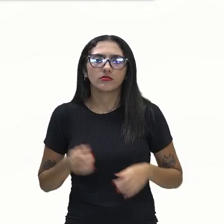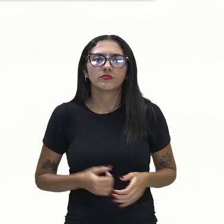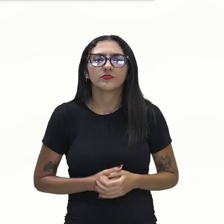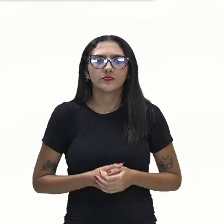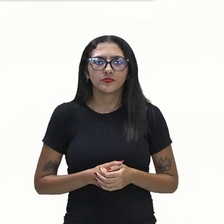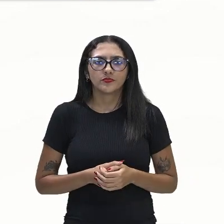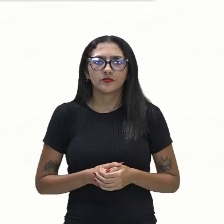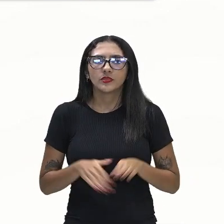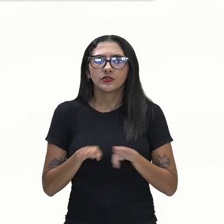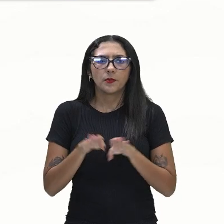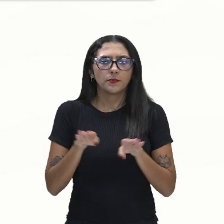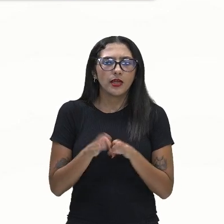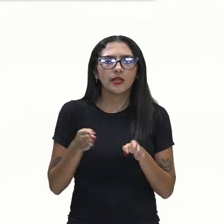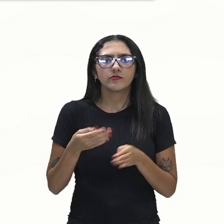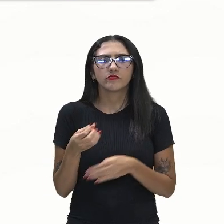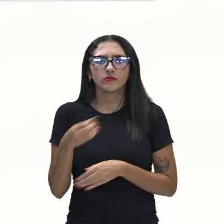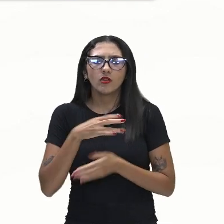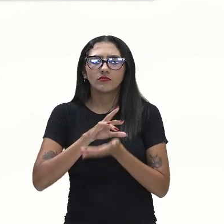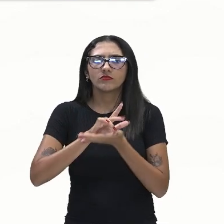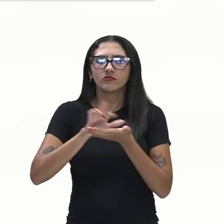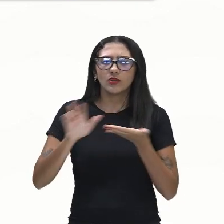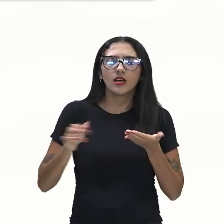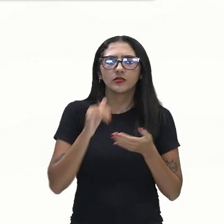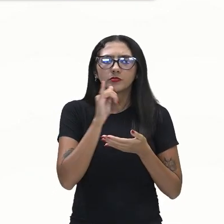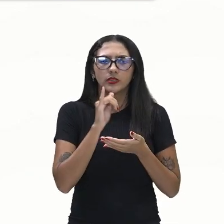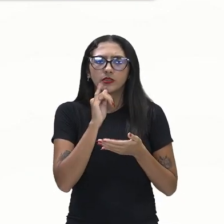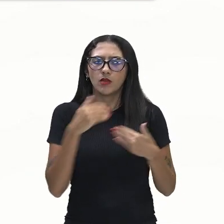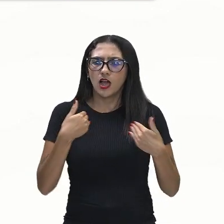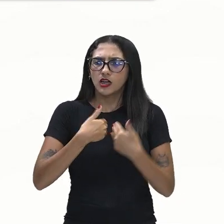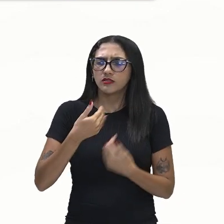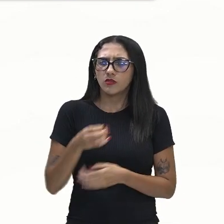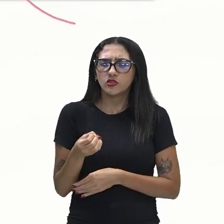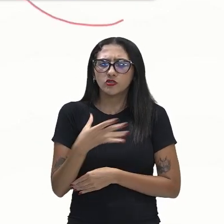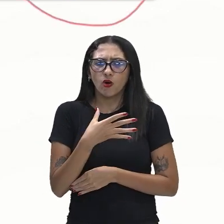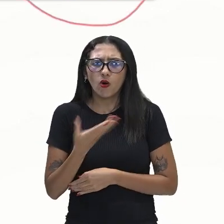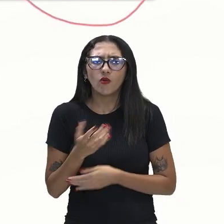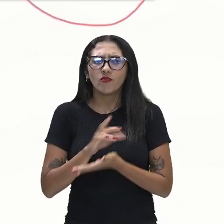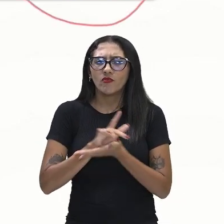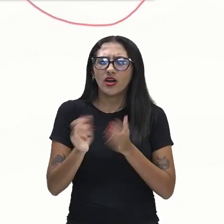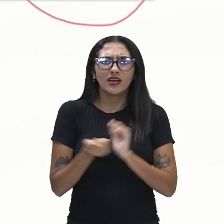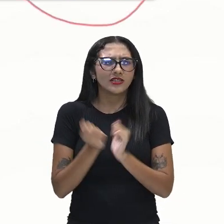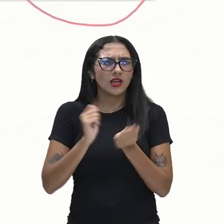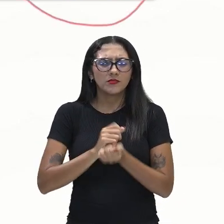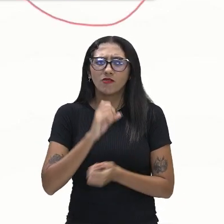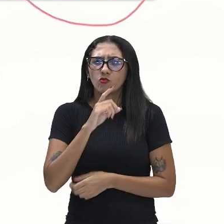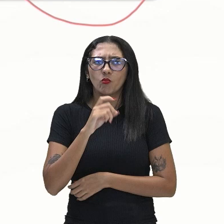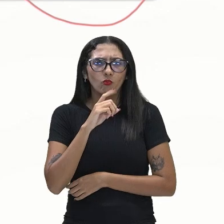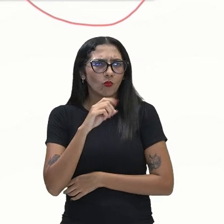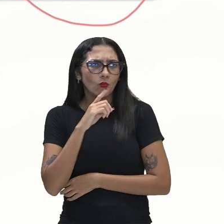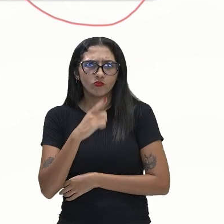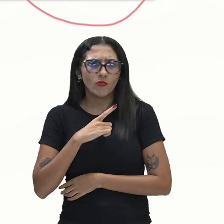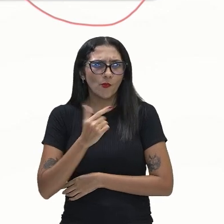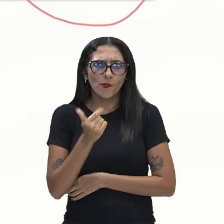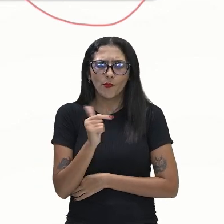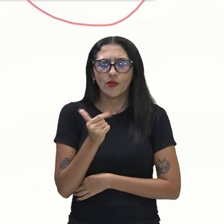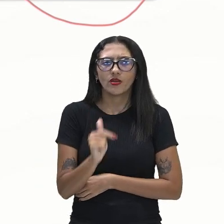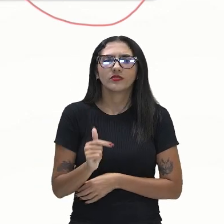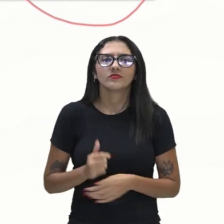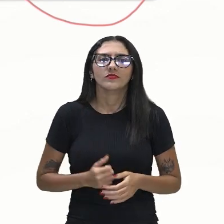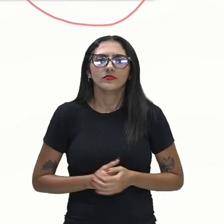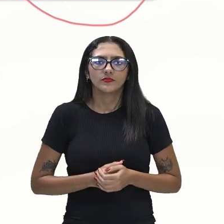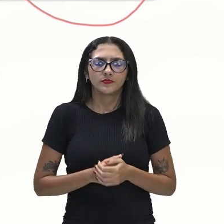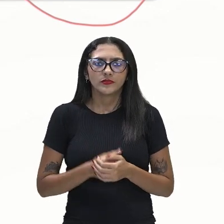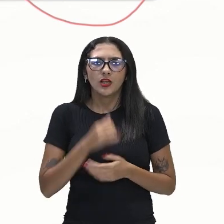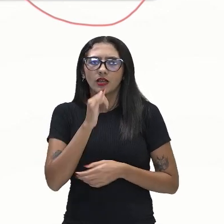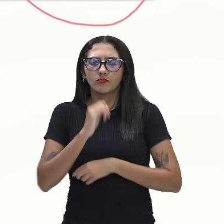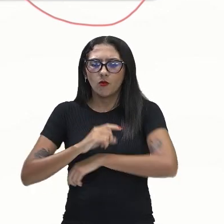espécies exóticas que não estão adaptadas a esse ambiente, e nós temos aqui o próprio, né, caramujo,